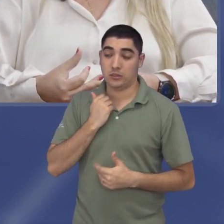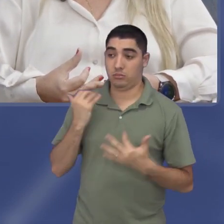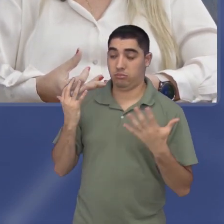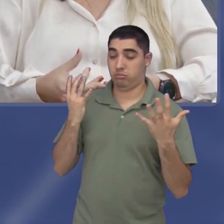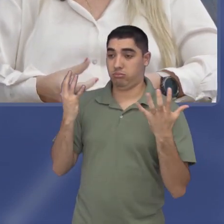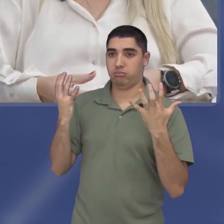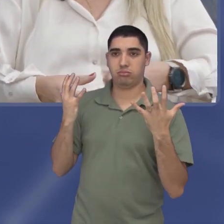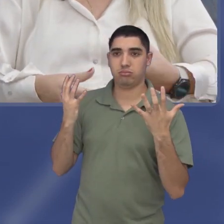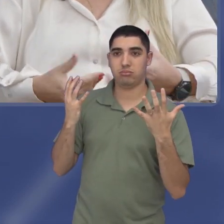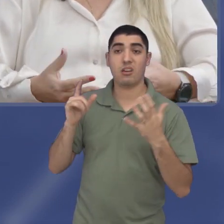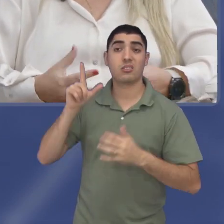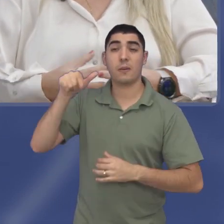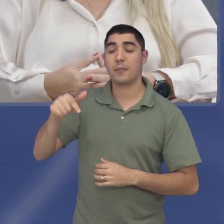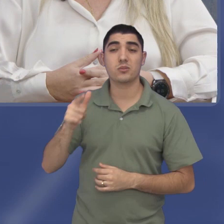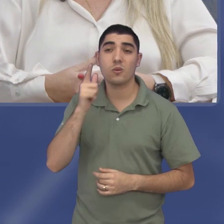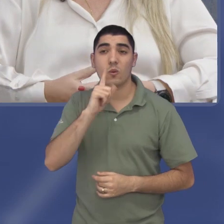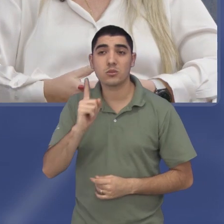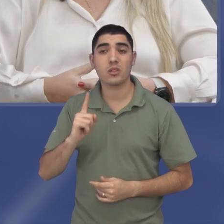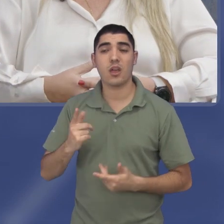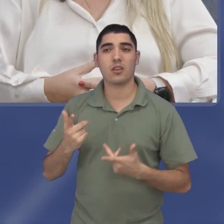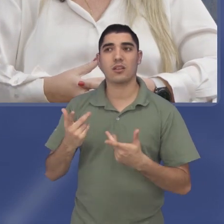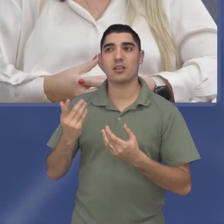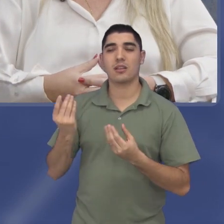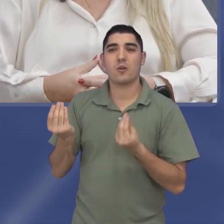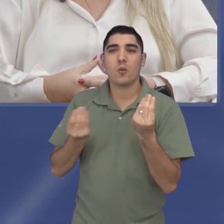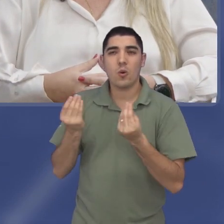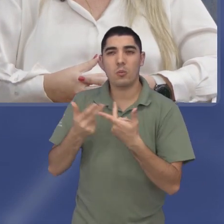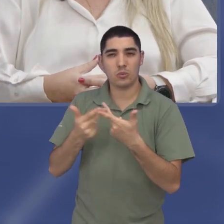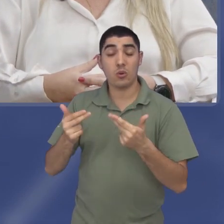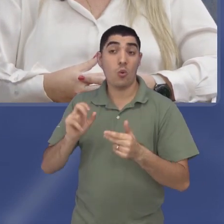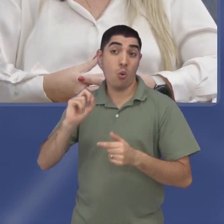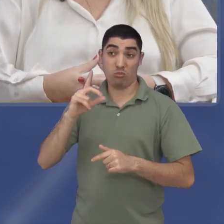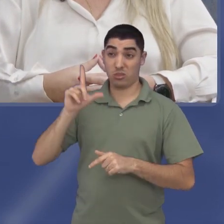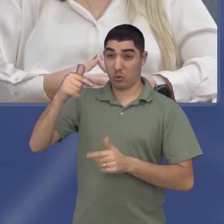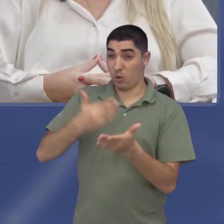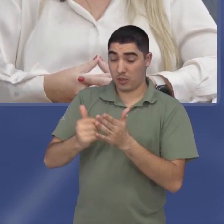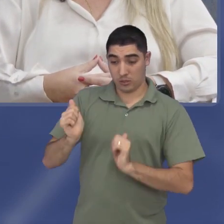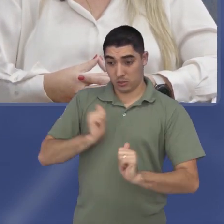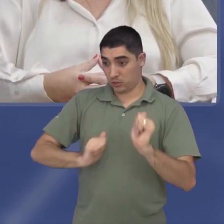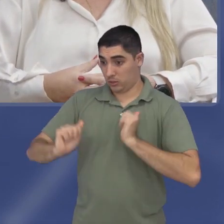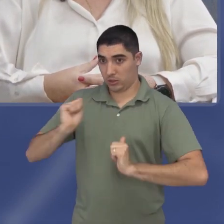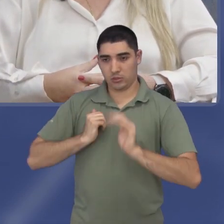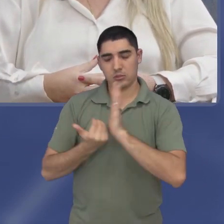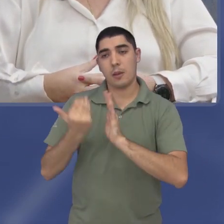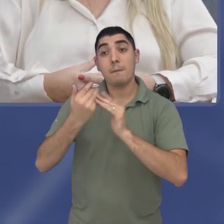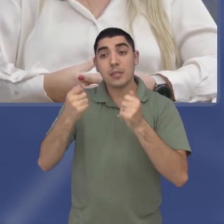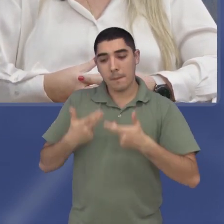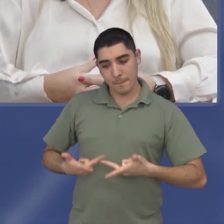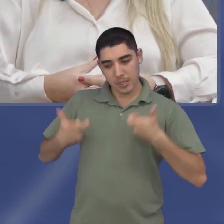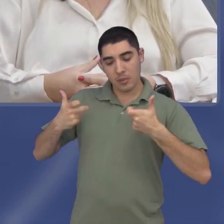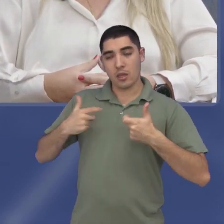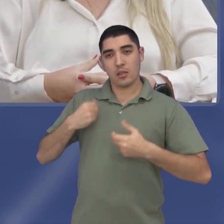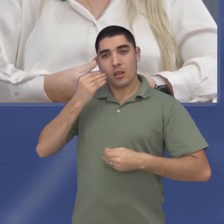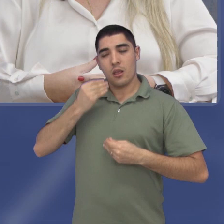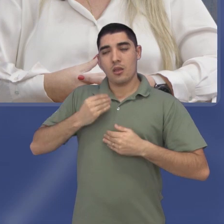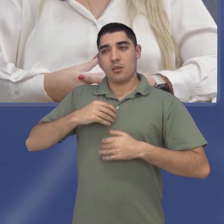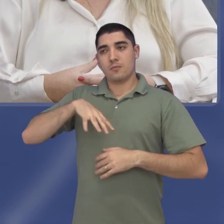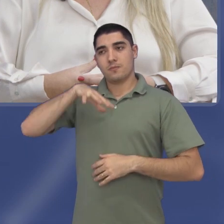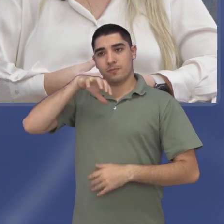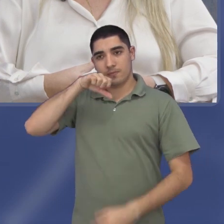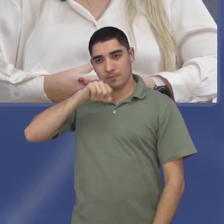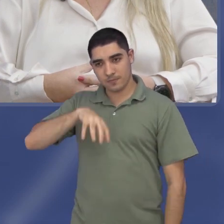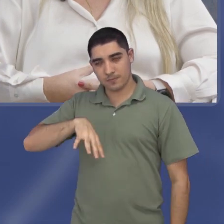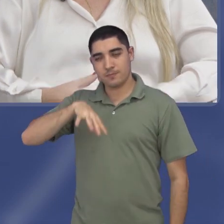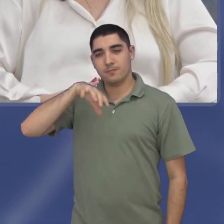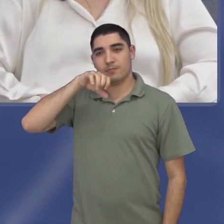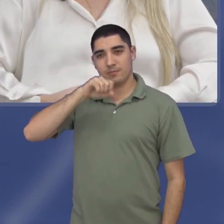pode não dar conta, ou até mesmo um transtorno de ansiedade generalizada. Então, se observe, respire e vamos viver mais, né, com